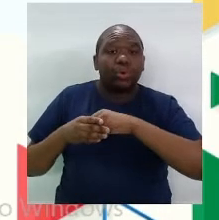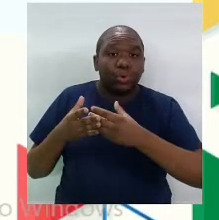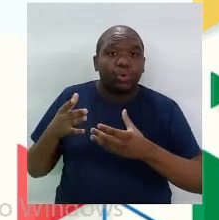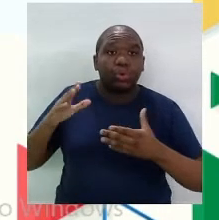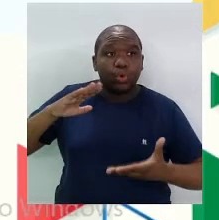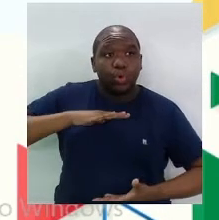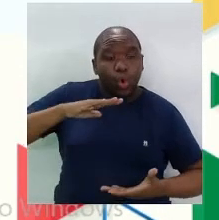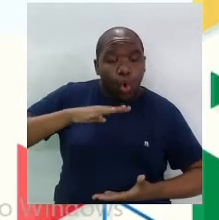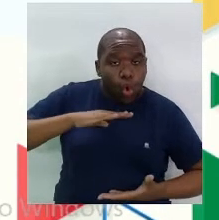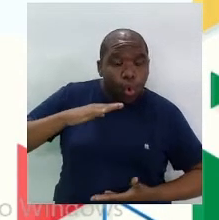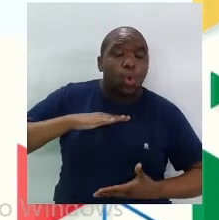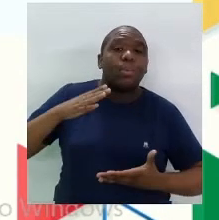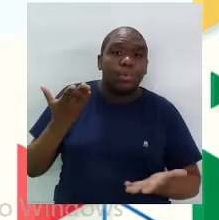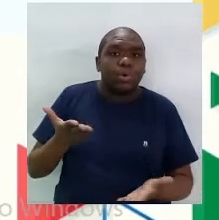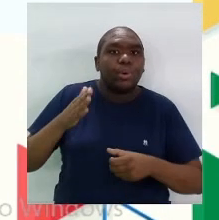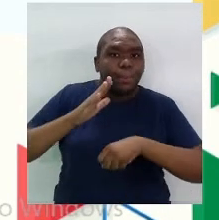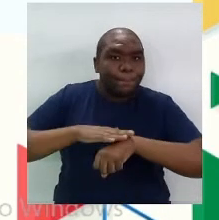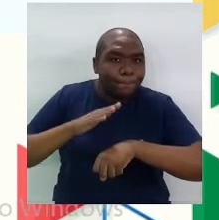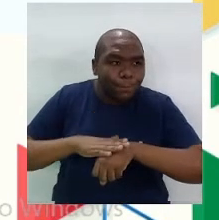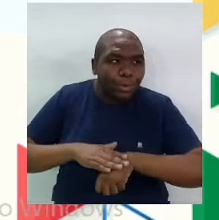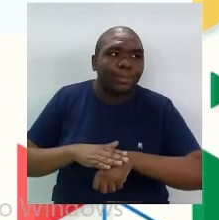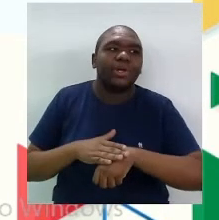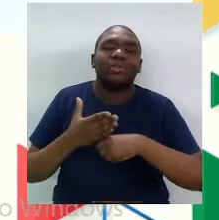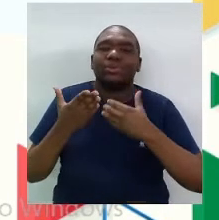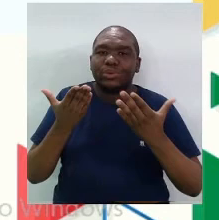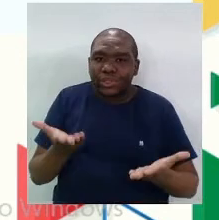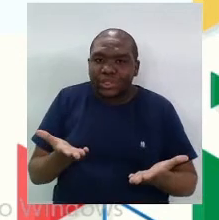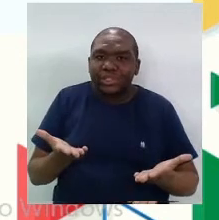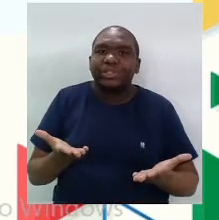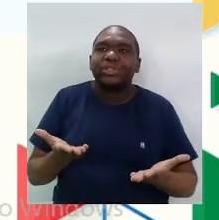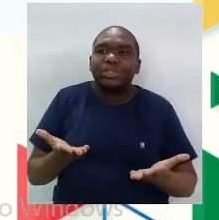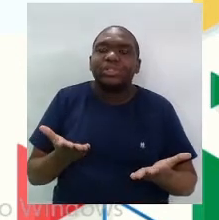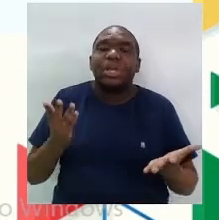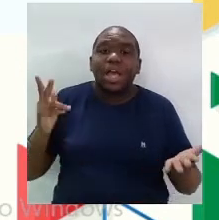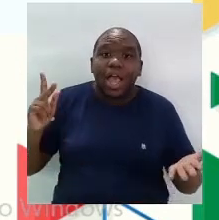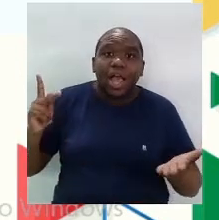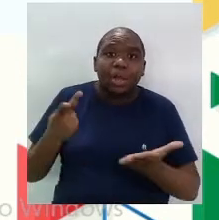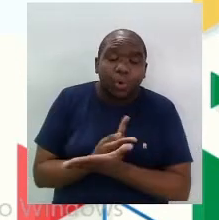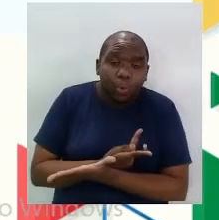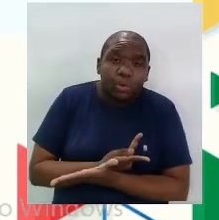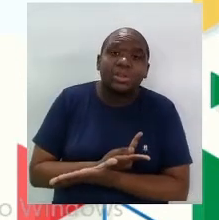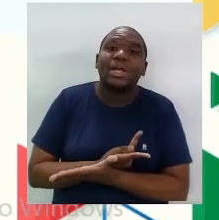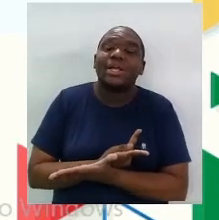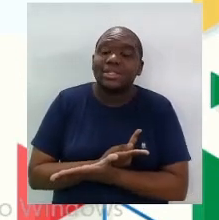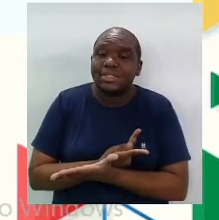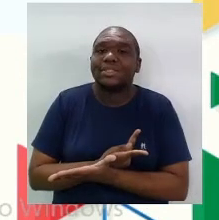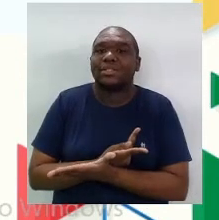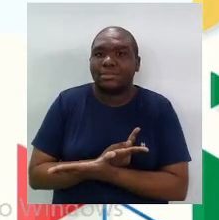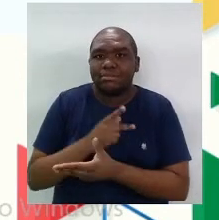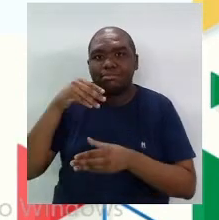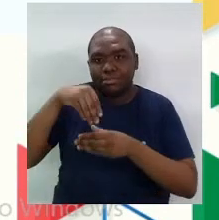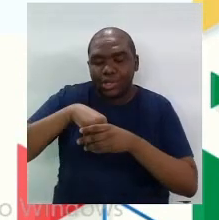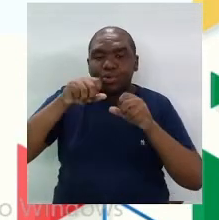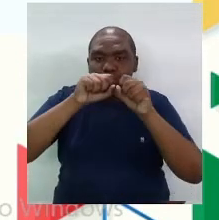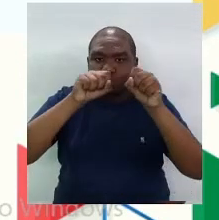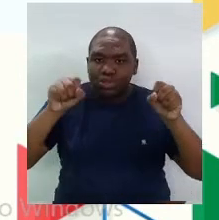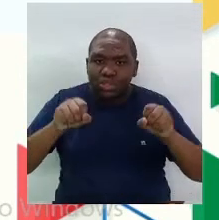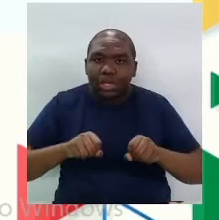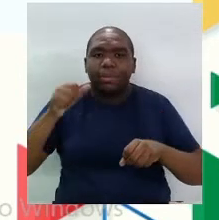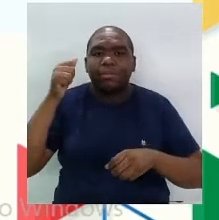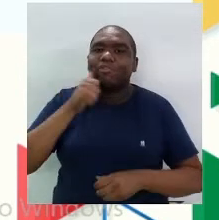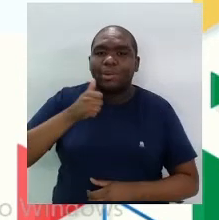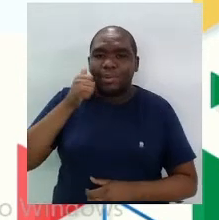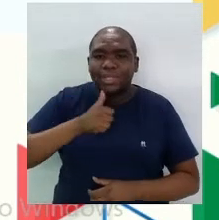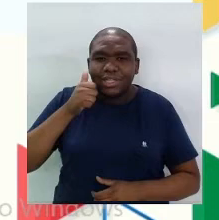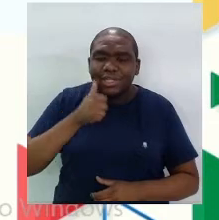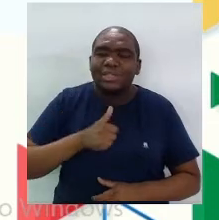dentro do corpo da fêmea no momento da cópula, e essa fecundação, ela ocorre ali no